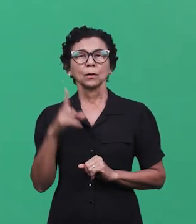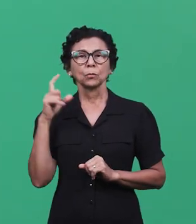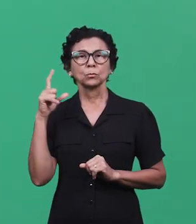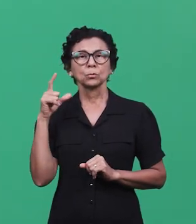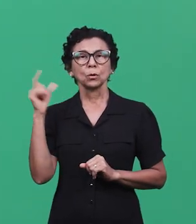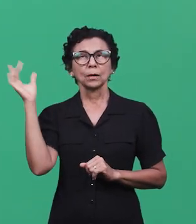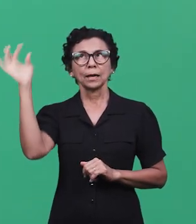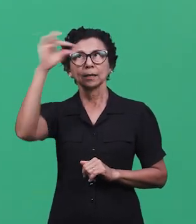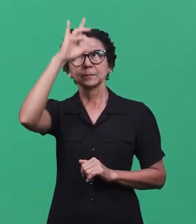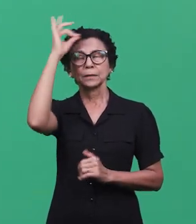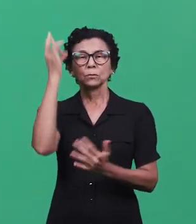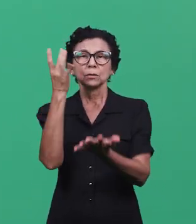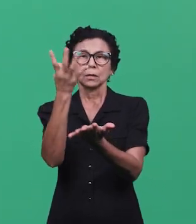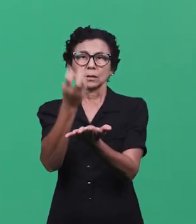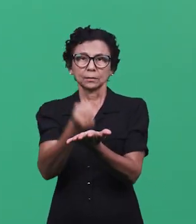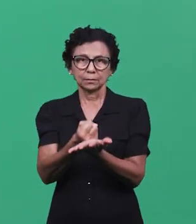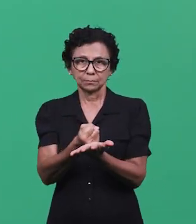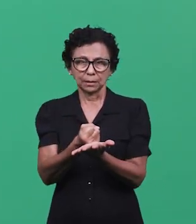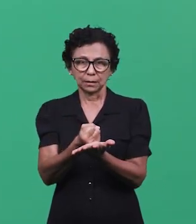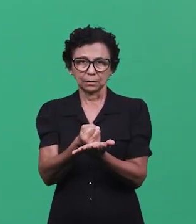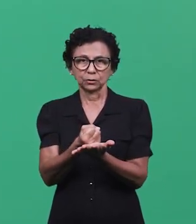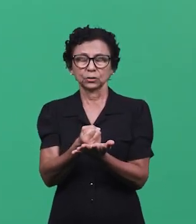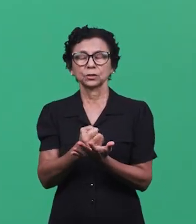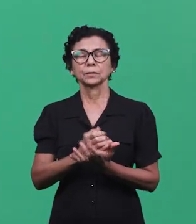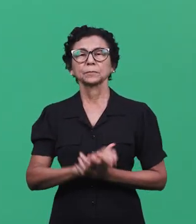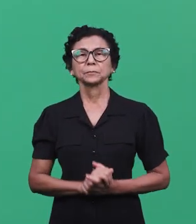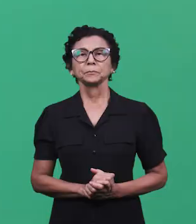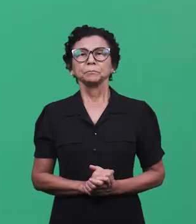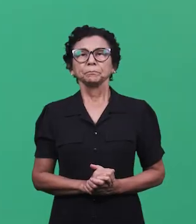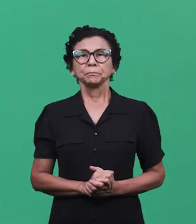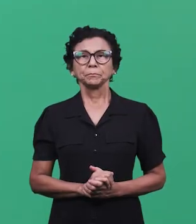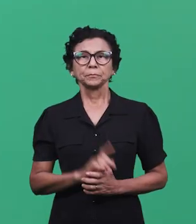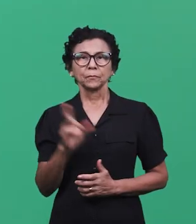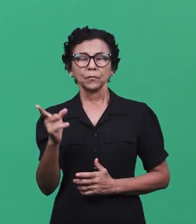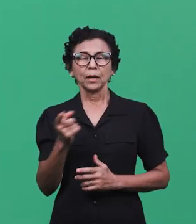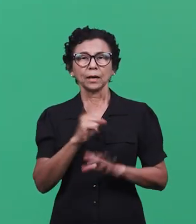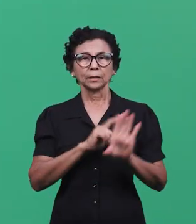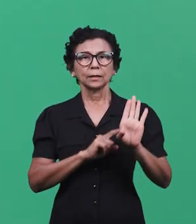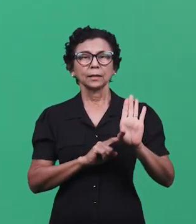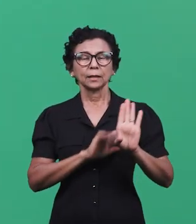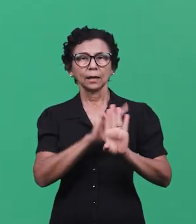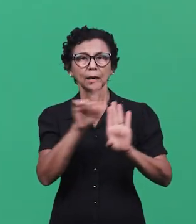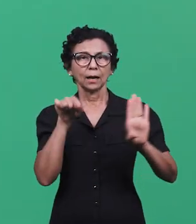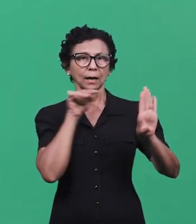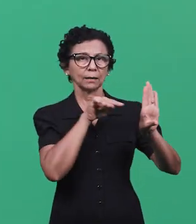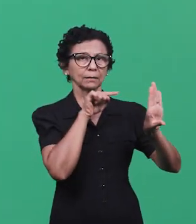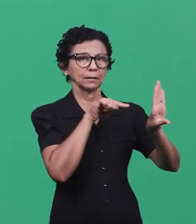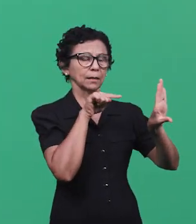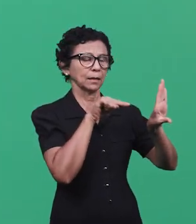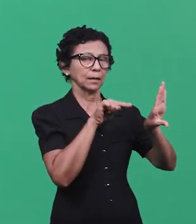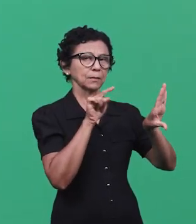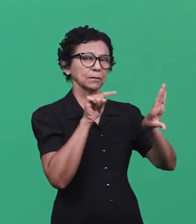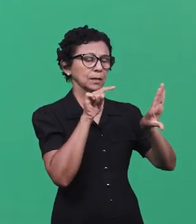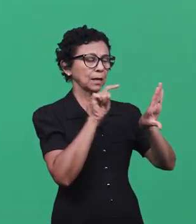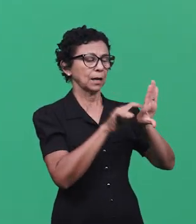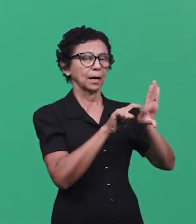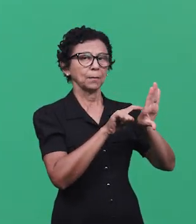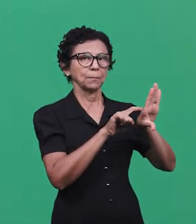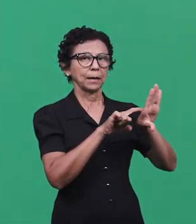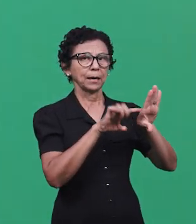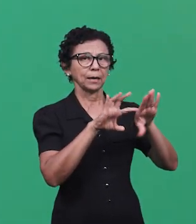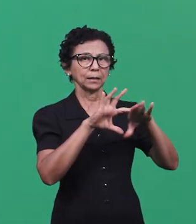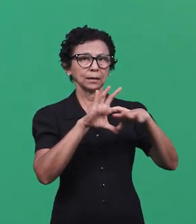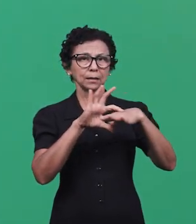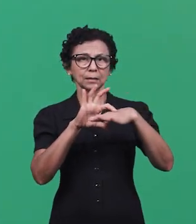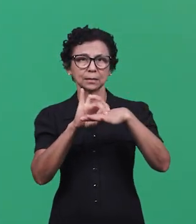Espírito Santo. Eu gravei, é fácil gravar, olha só. Ele tem um botão aqui atrás, a gente aperta e segura ao